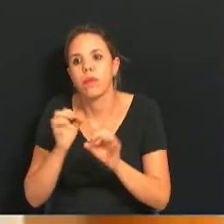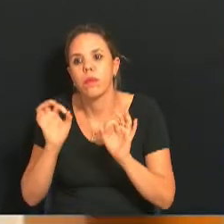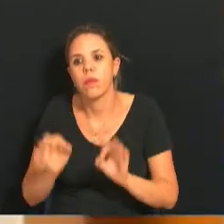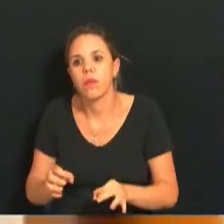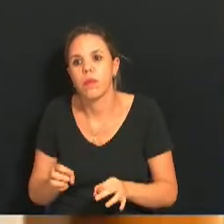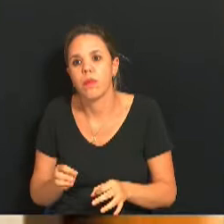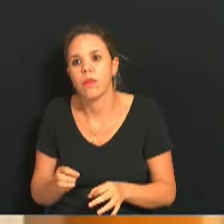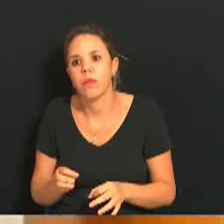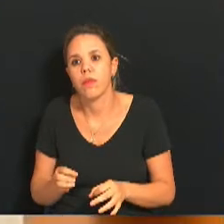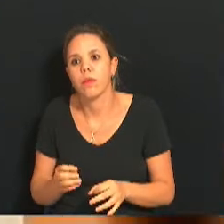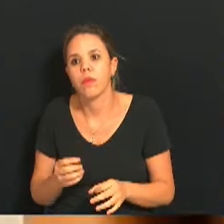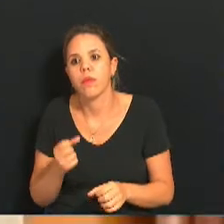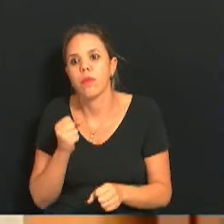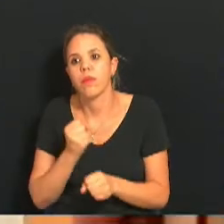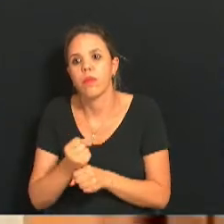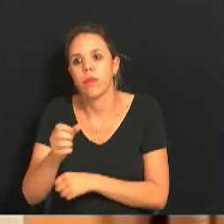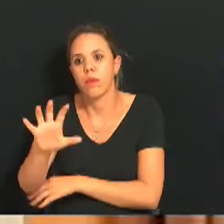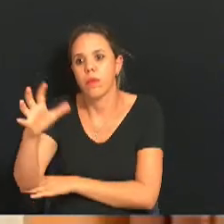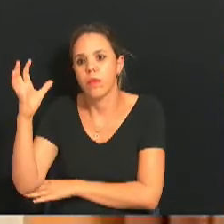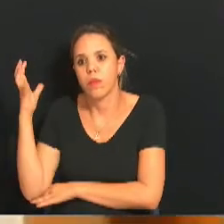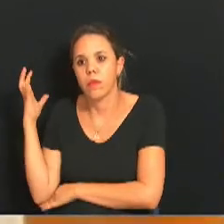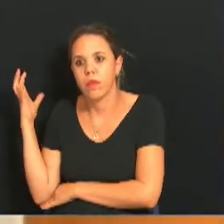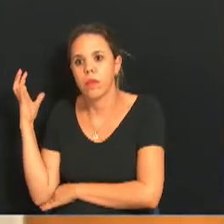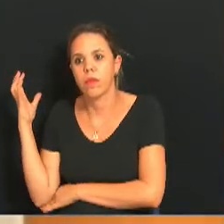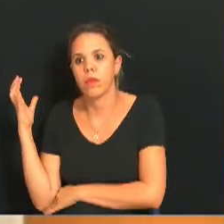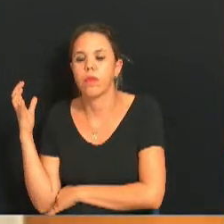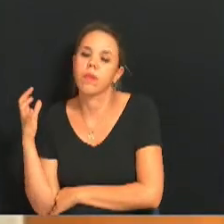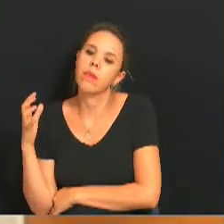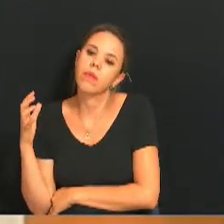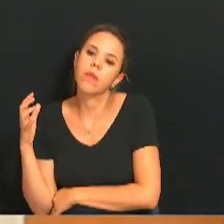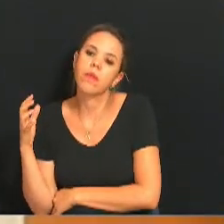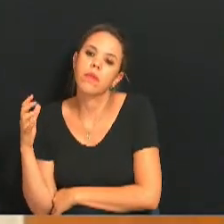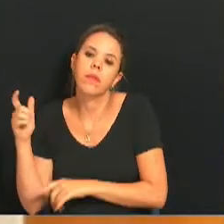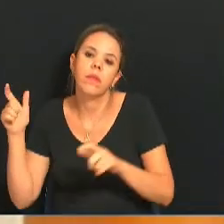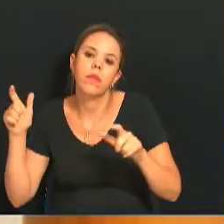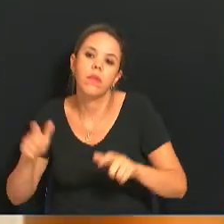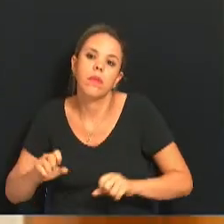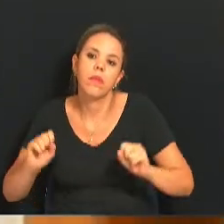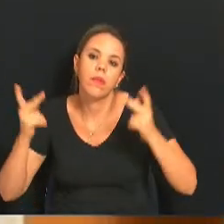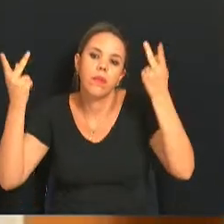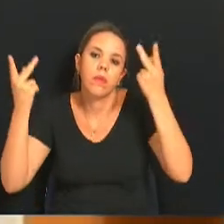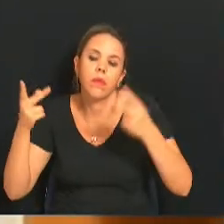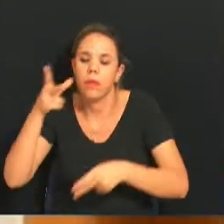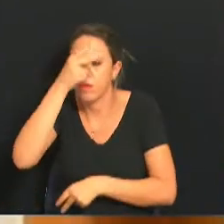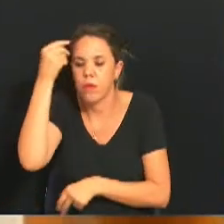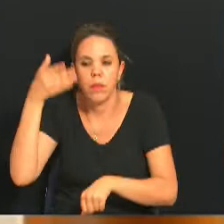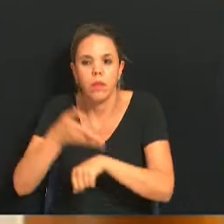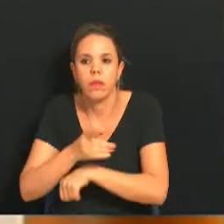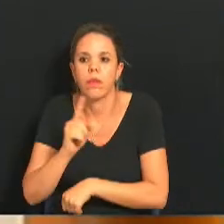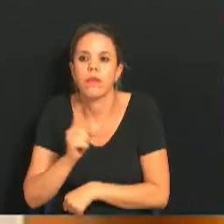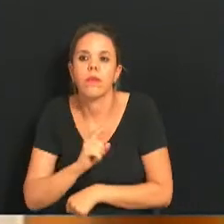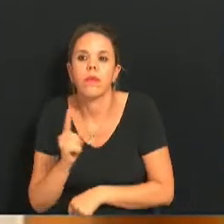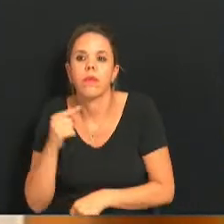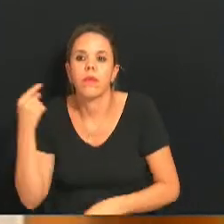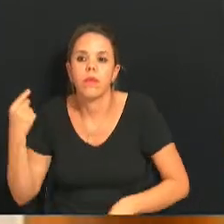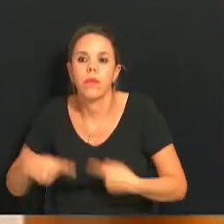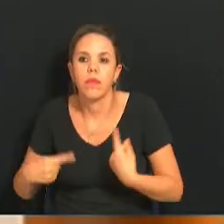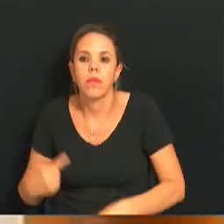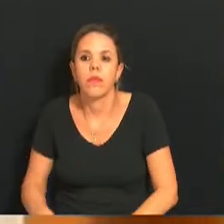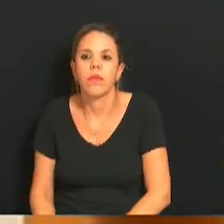para ele te avisar todo aquele espaço né área também de Shopping Popular não entra dentro dessa situação